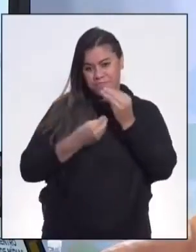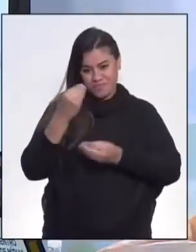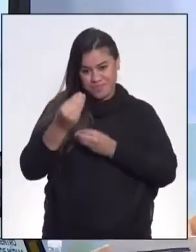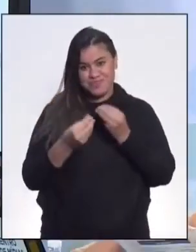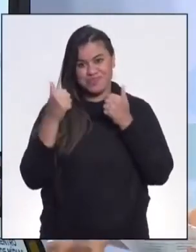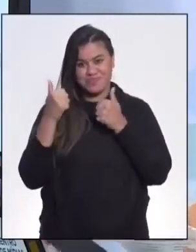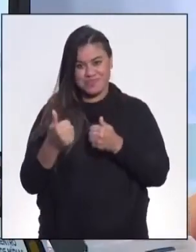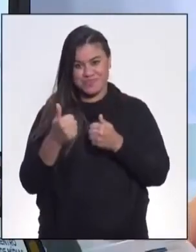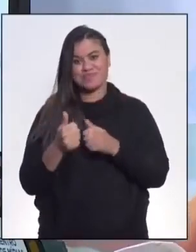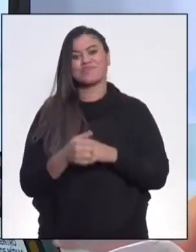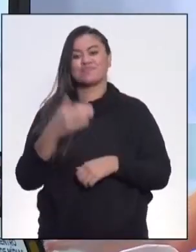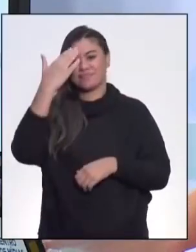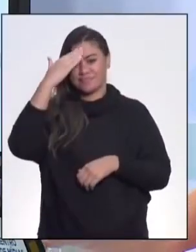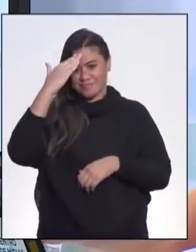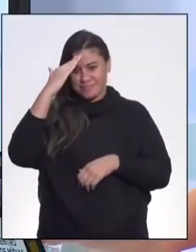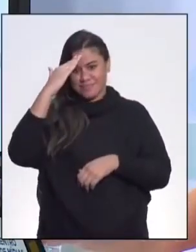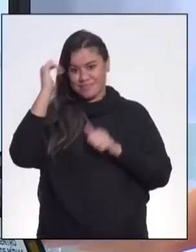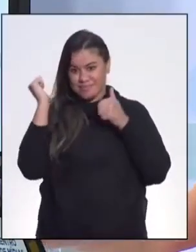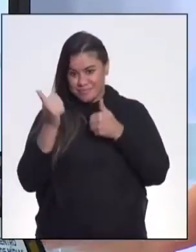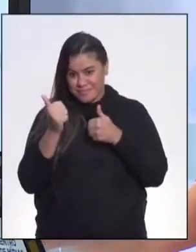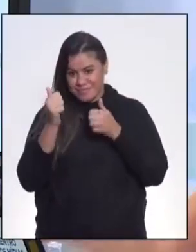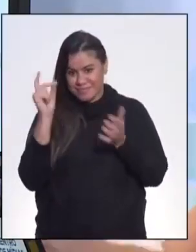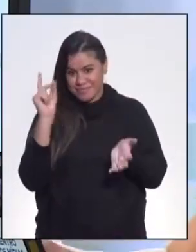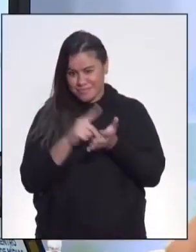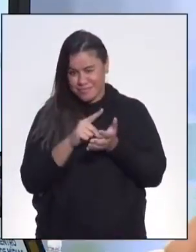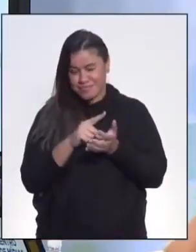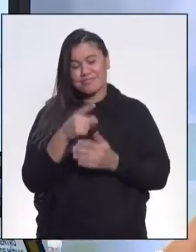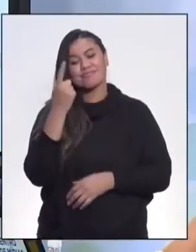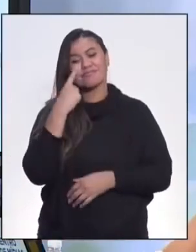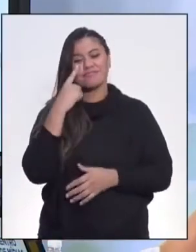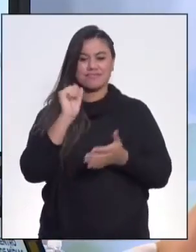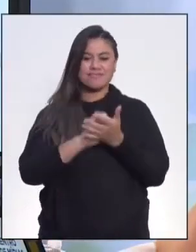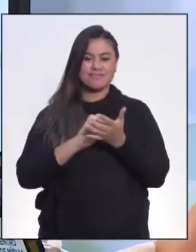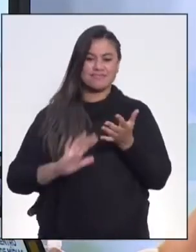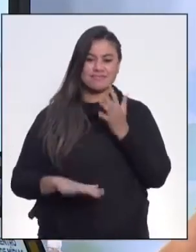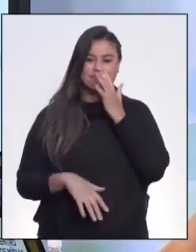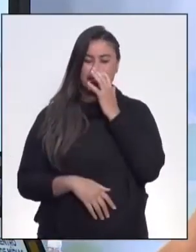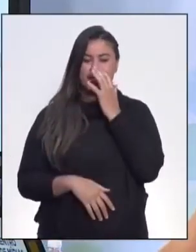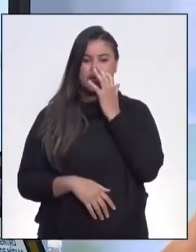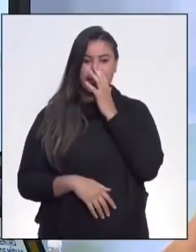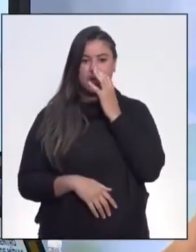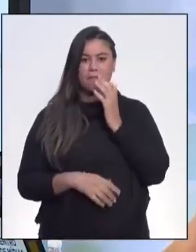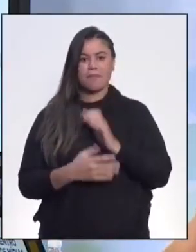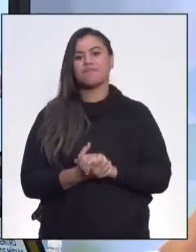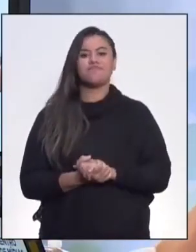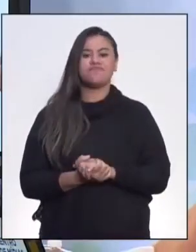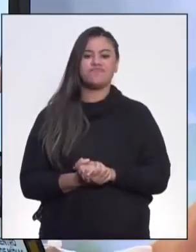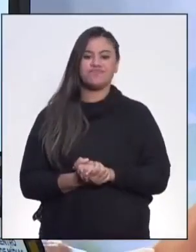bem? Deu para entender? Mesmo? Vamos para uma próxima atividade. Atividade 2, por favor.